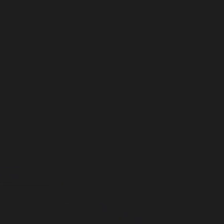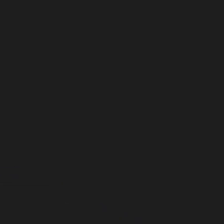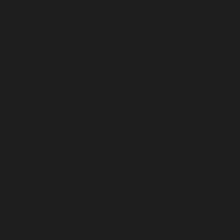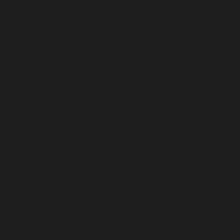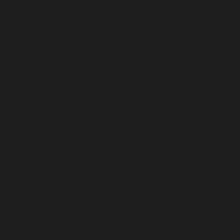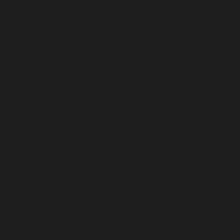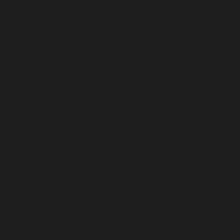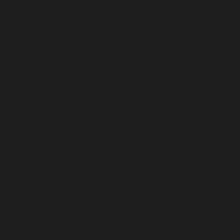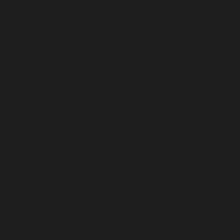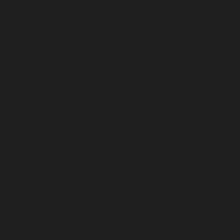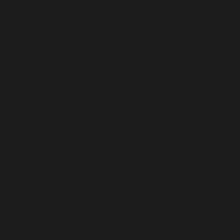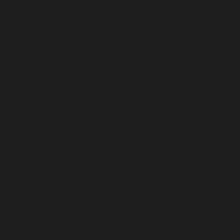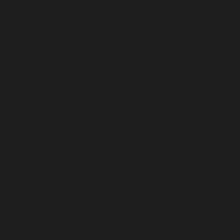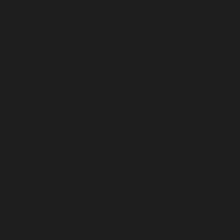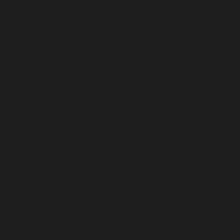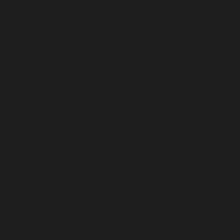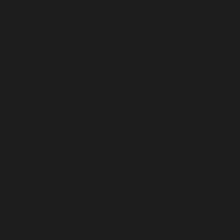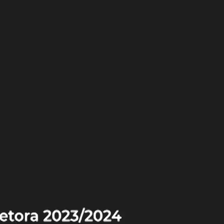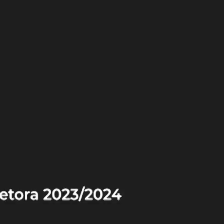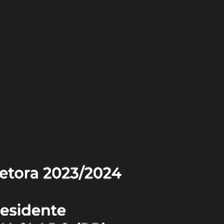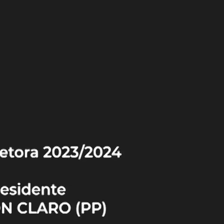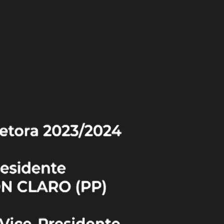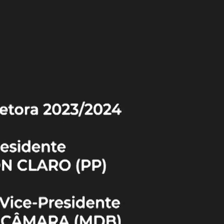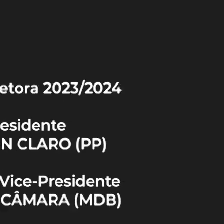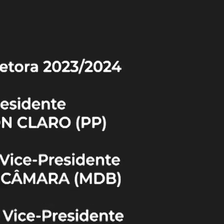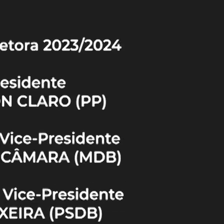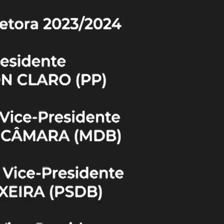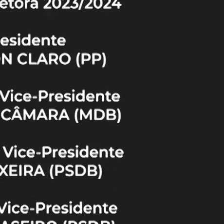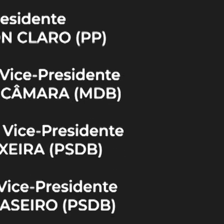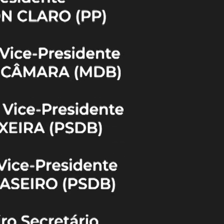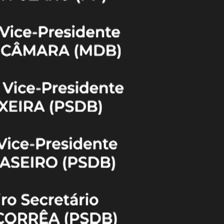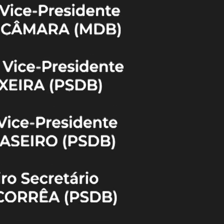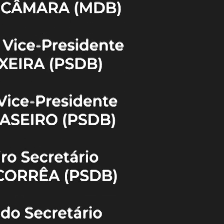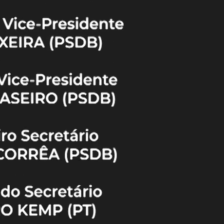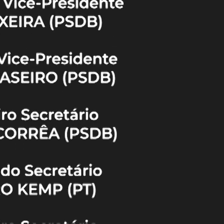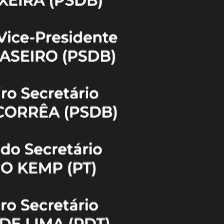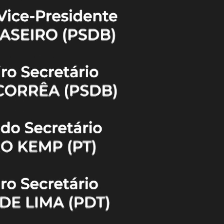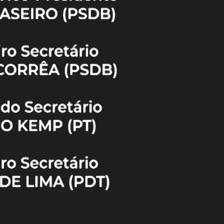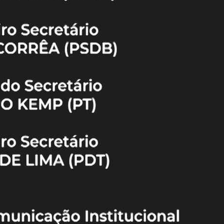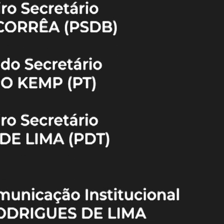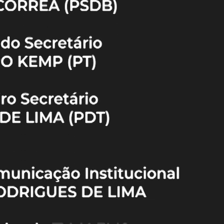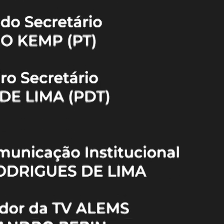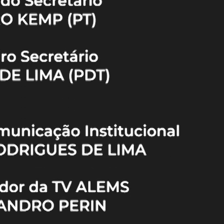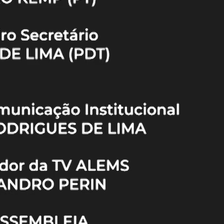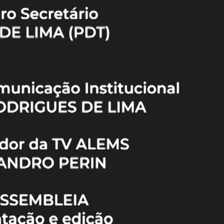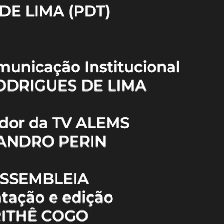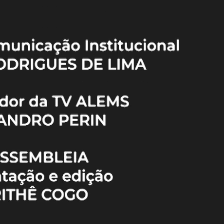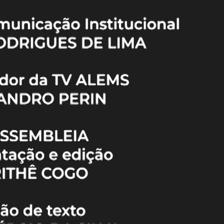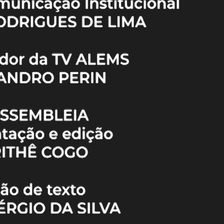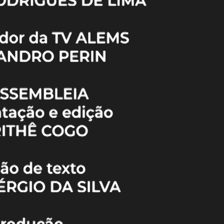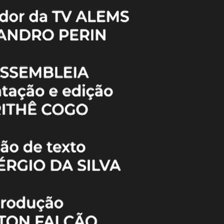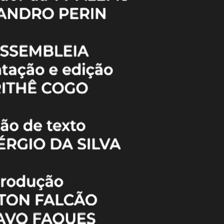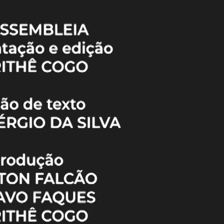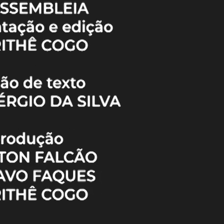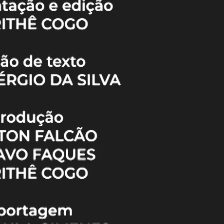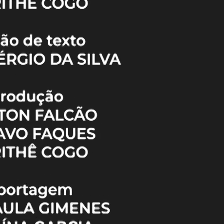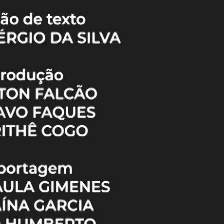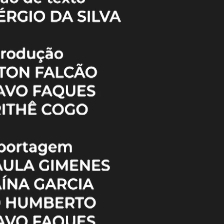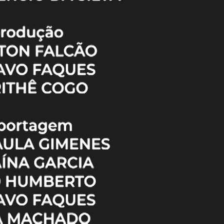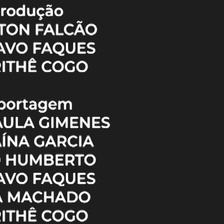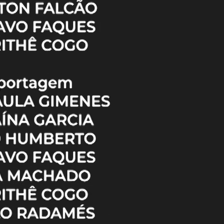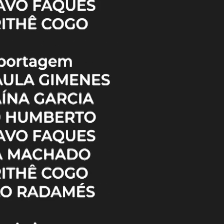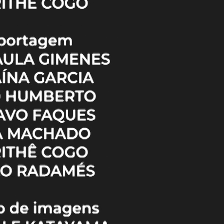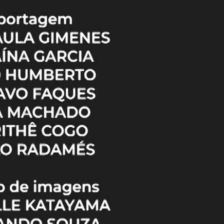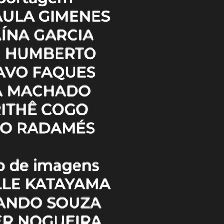pesquisar por Assembleia Legislativa de MS. Siga as nossas redes sociais, Instagram, Facebook e Spotify.